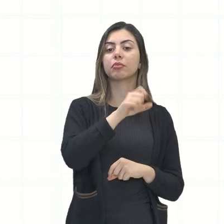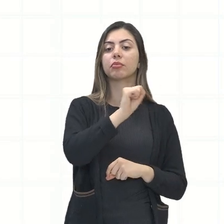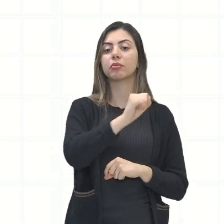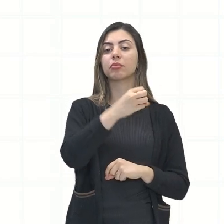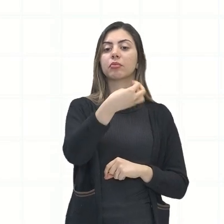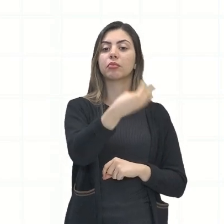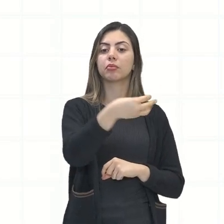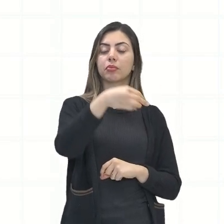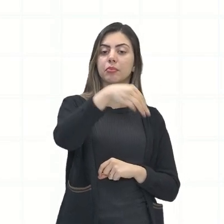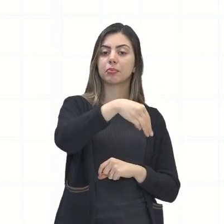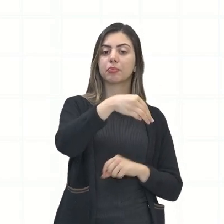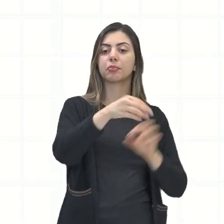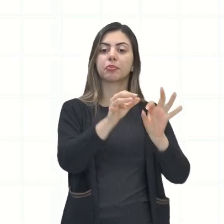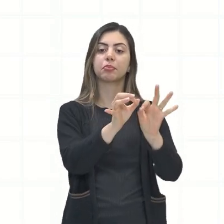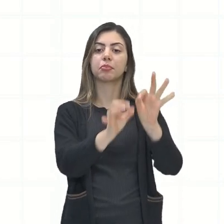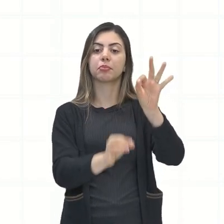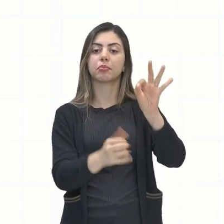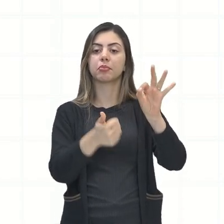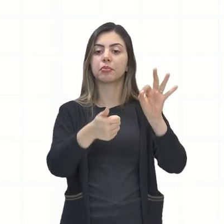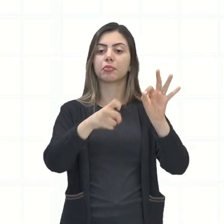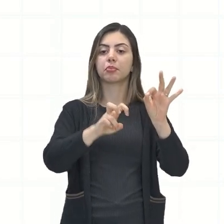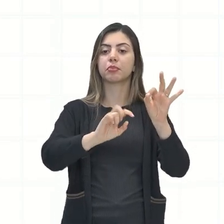1,83 m de comprimento por